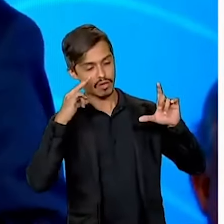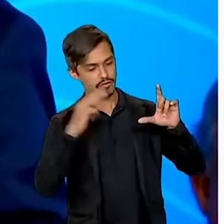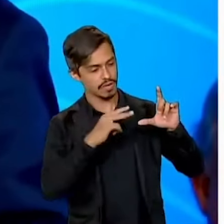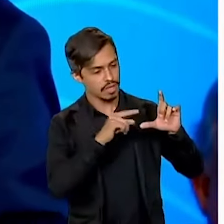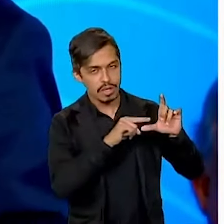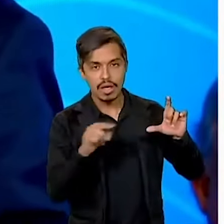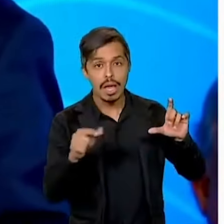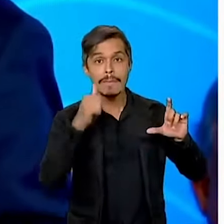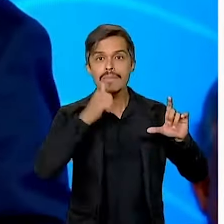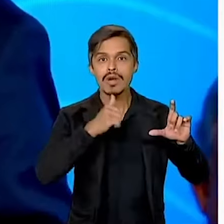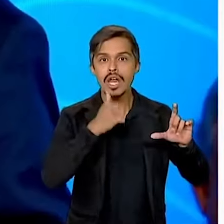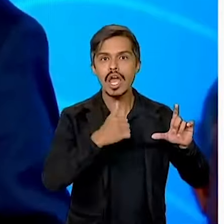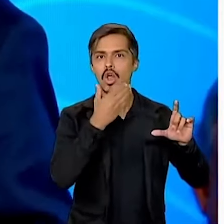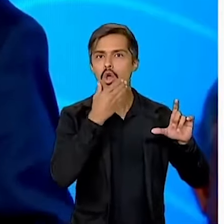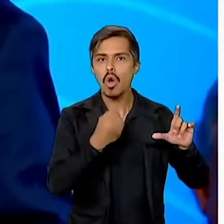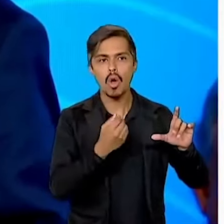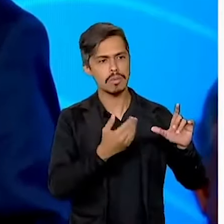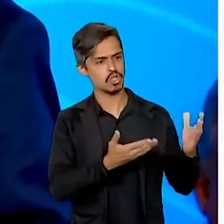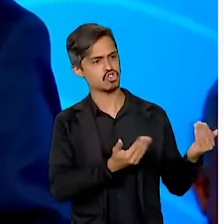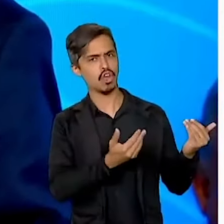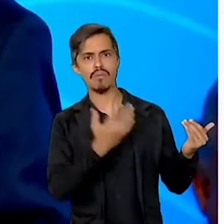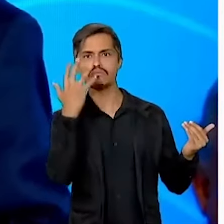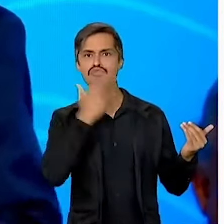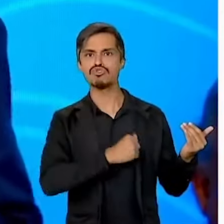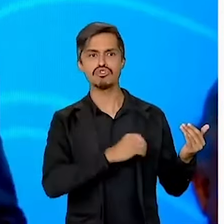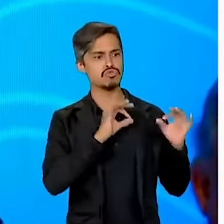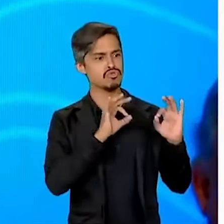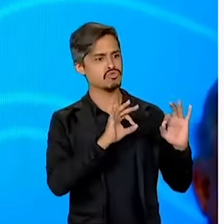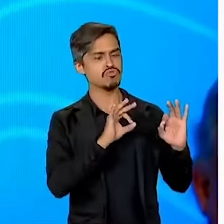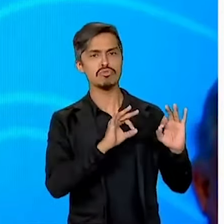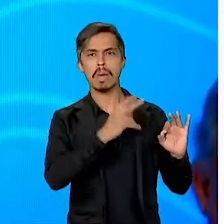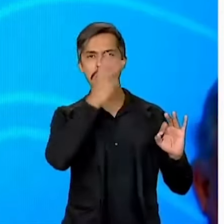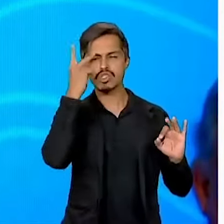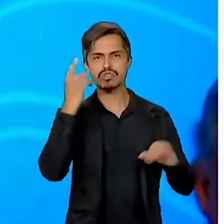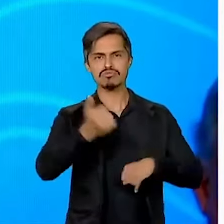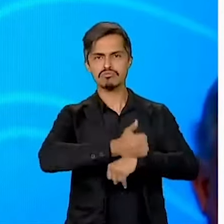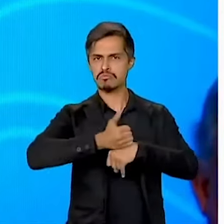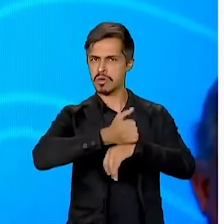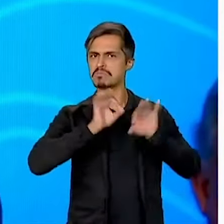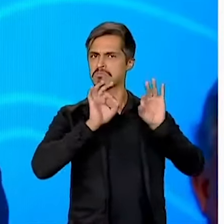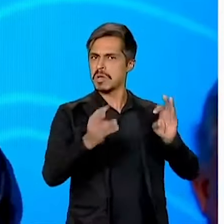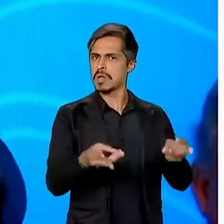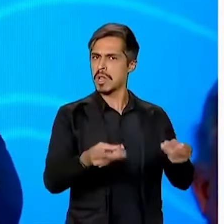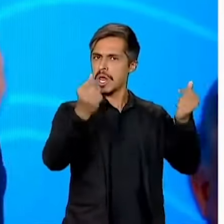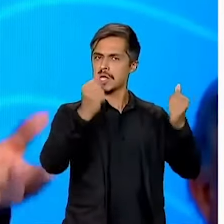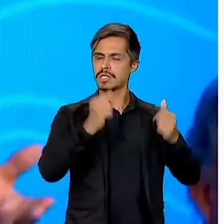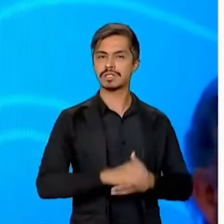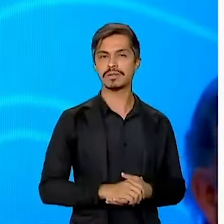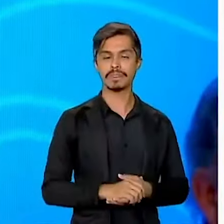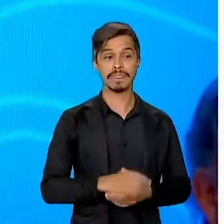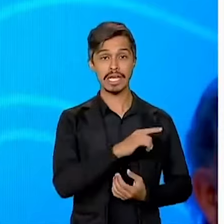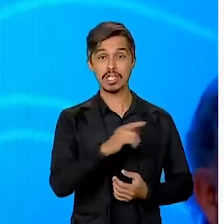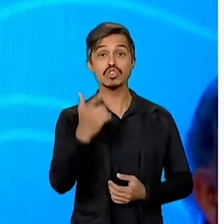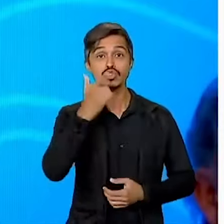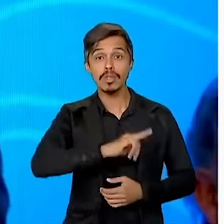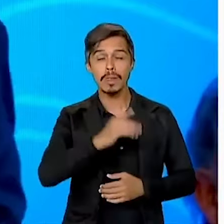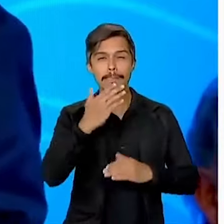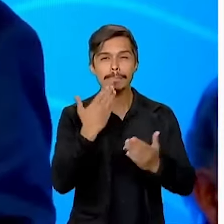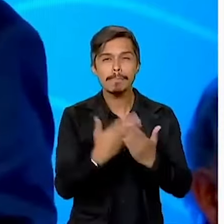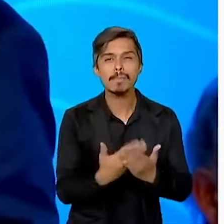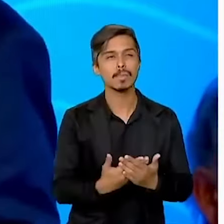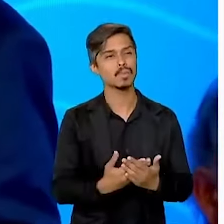mulheres e homens jovens, bonitos, pessoas qualificadas, pessoas que conseguiram estudar, é